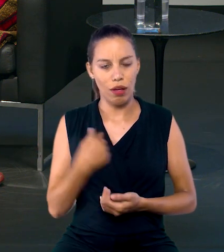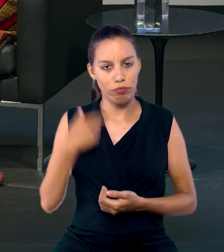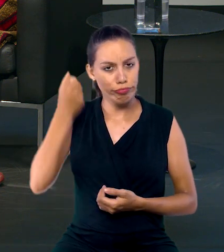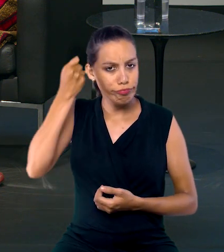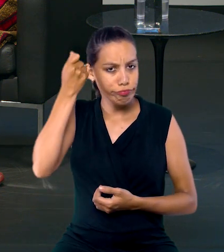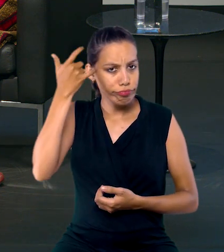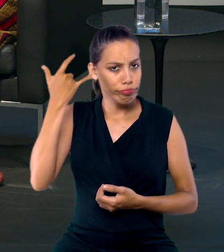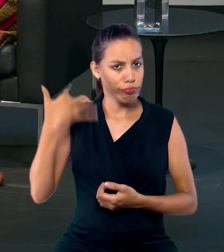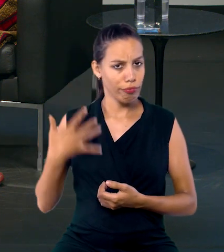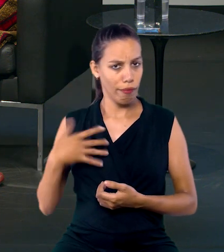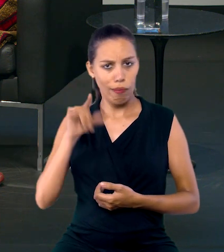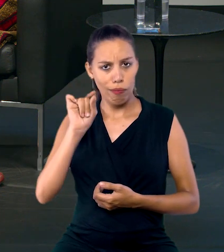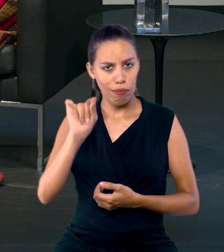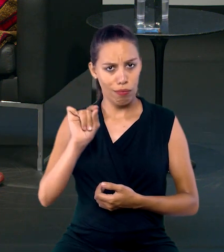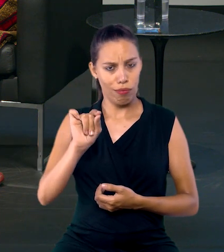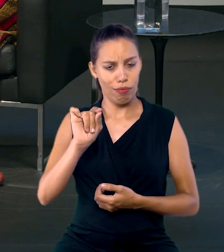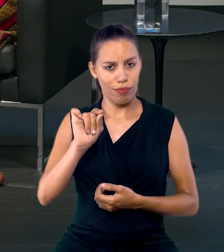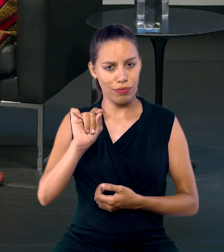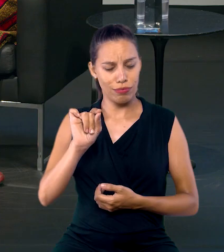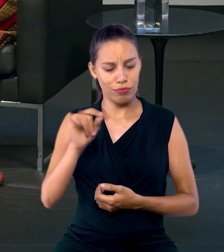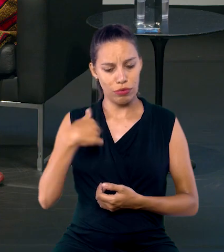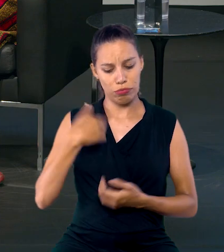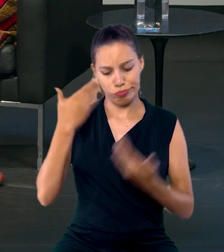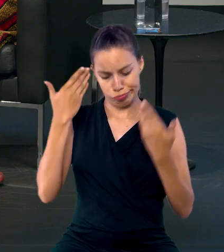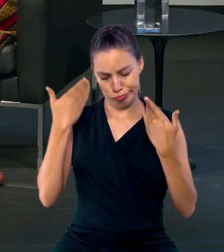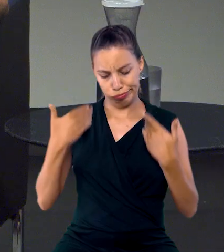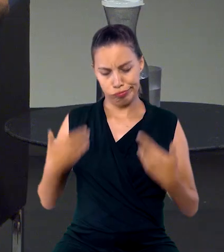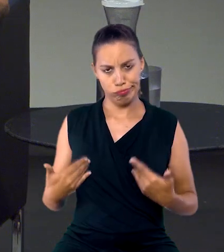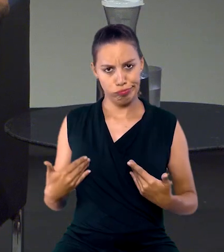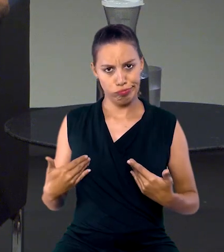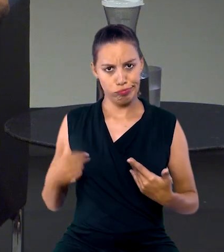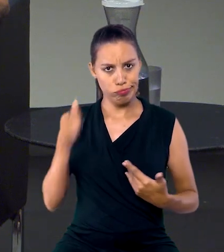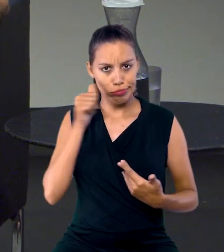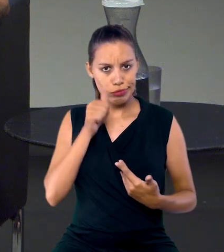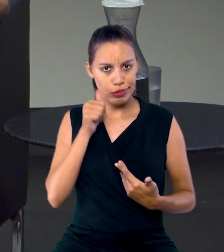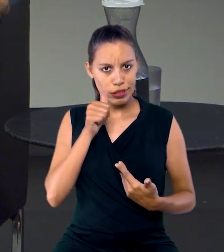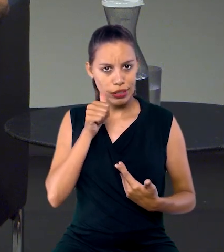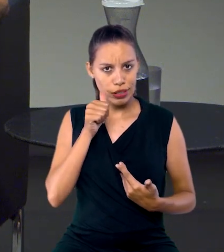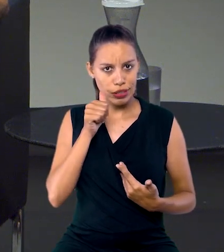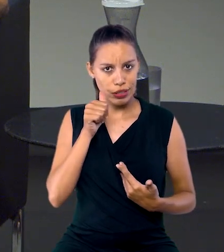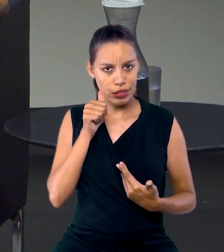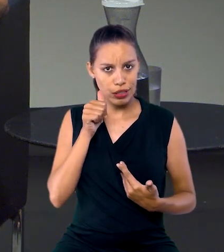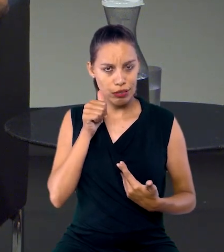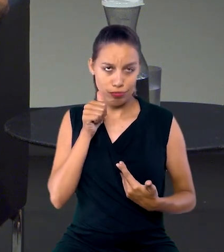A minha audiodescrição é: eu sou uma mulher.